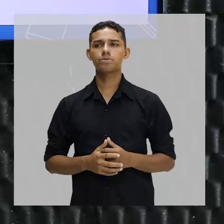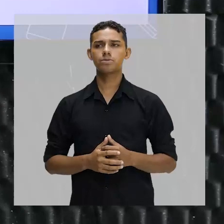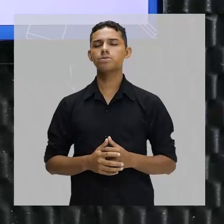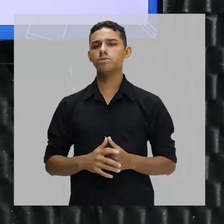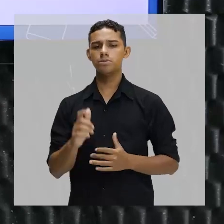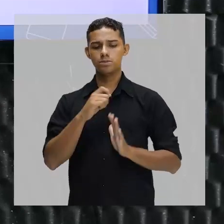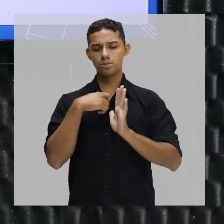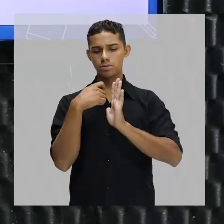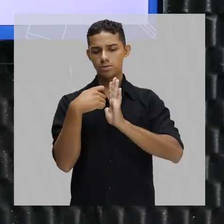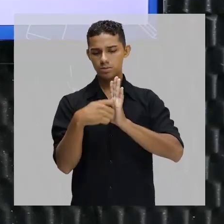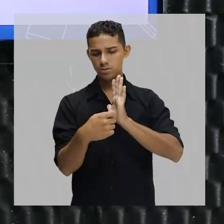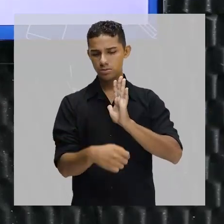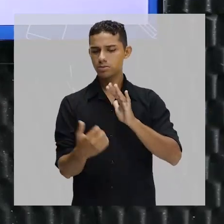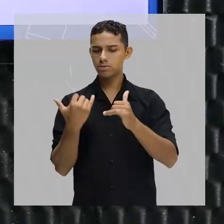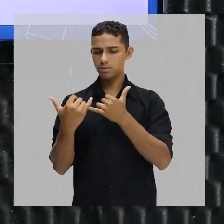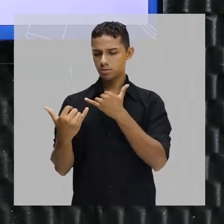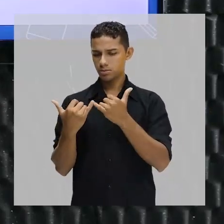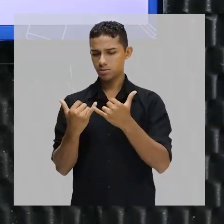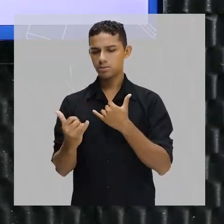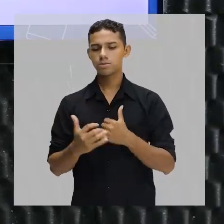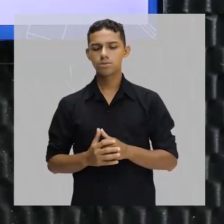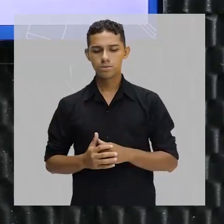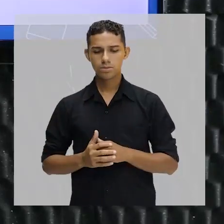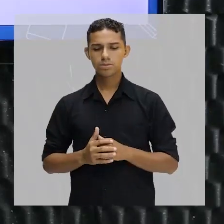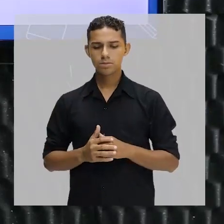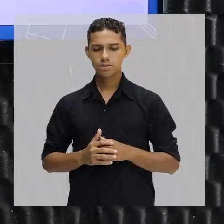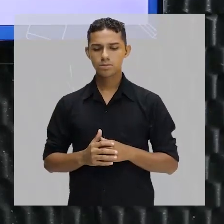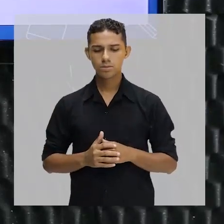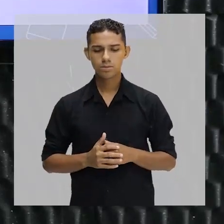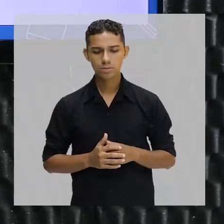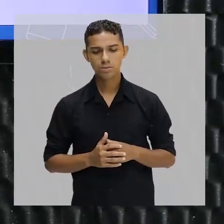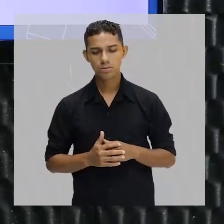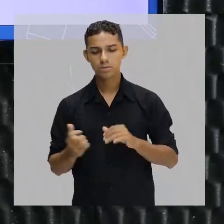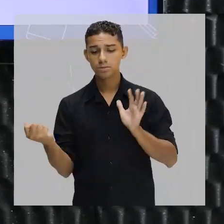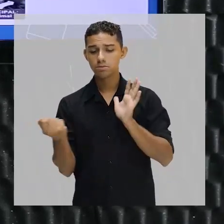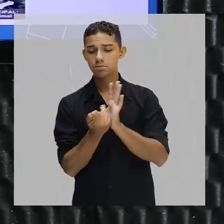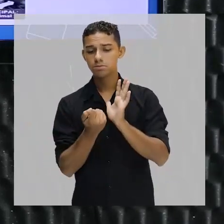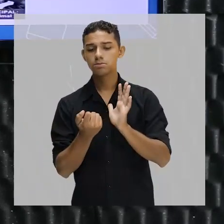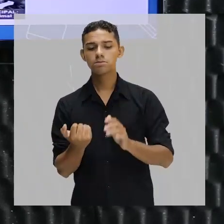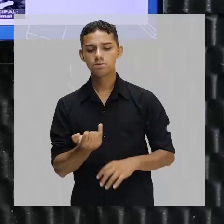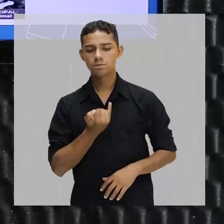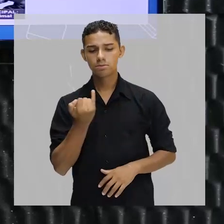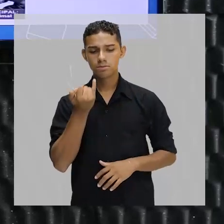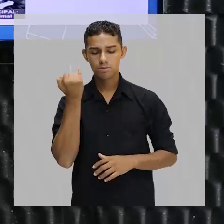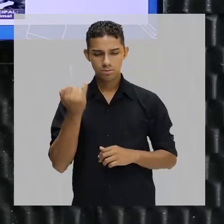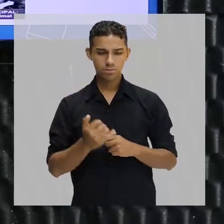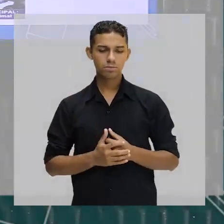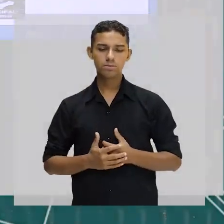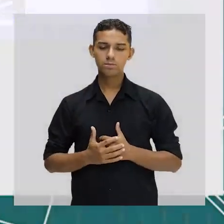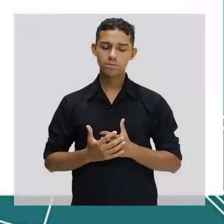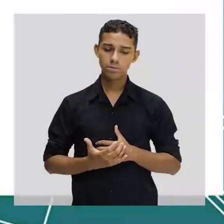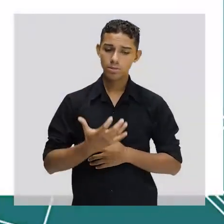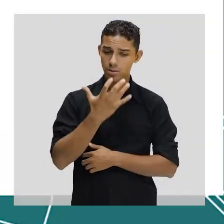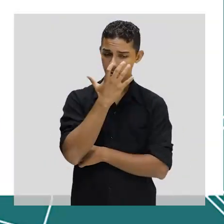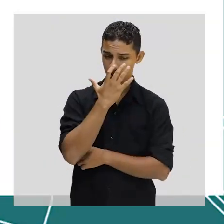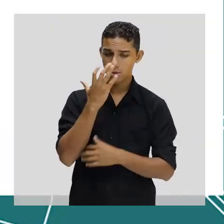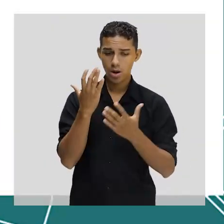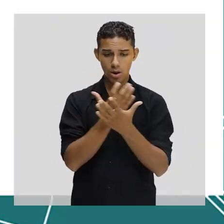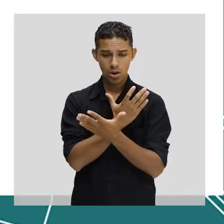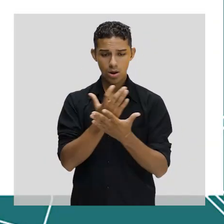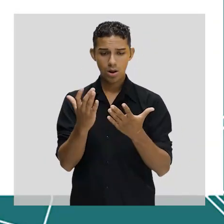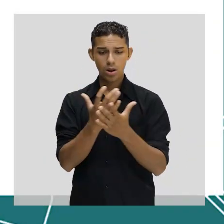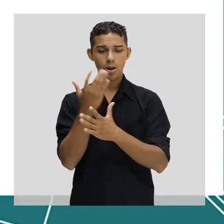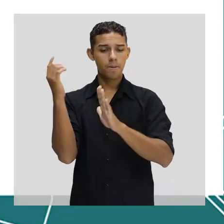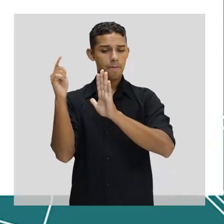escrevem de forma parecida, forma semelhante, né? Então, o estilo também é bem marcante. Então, vamos ver aqui algumas questões